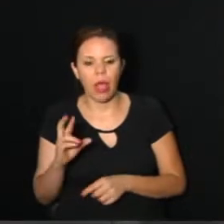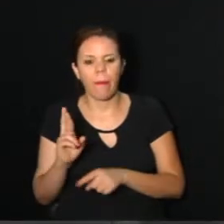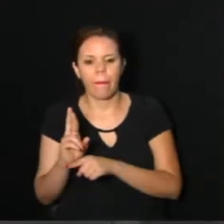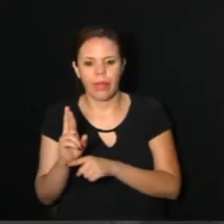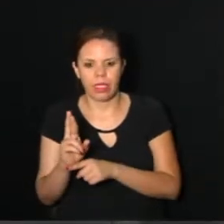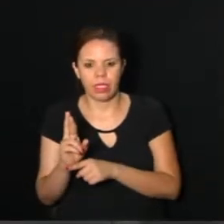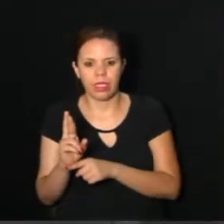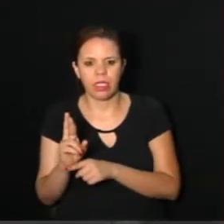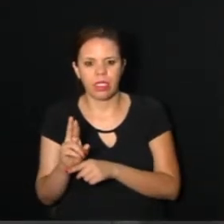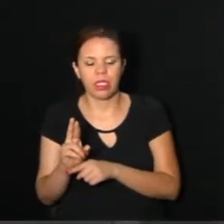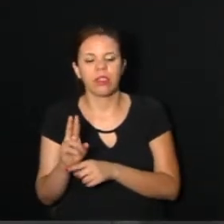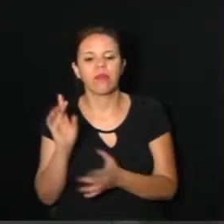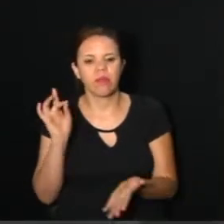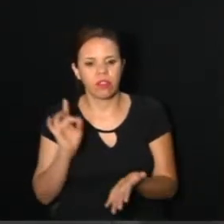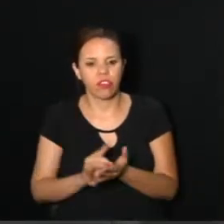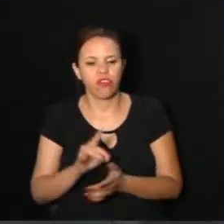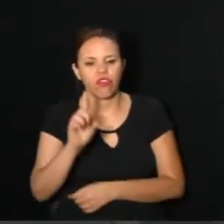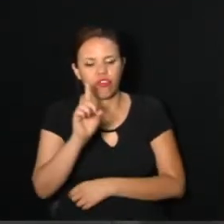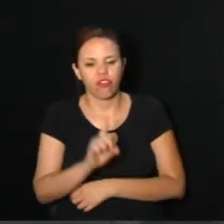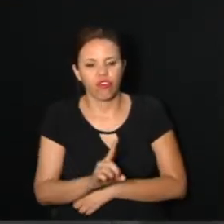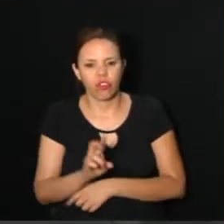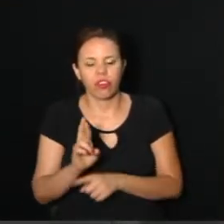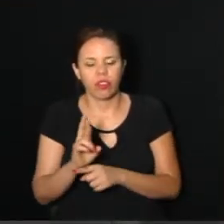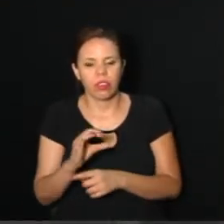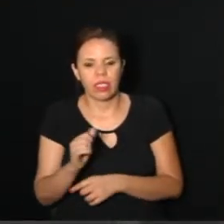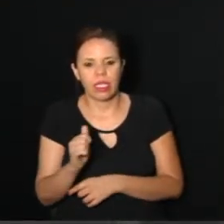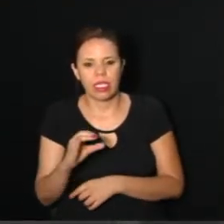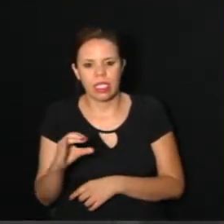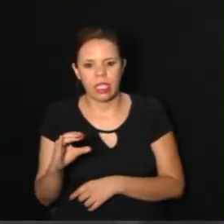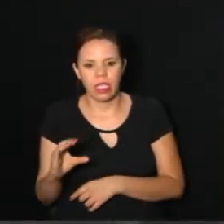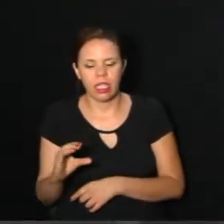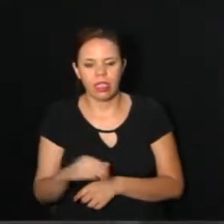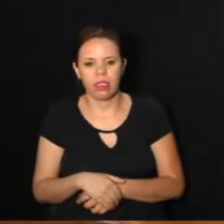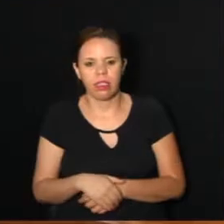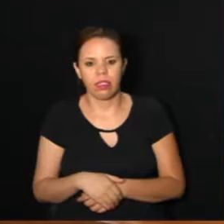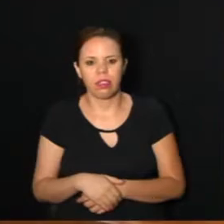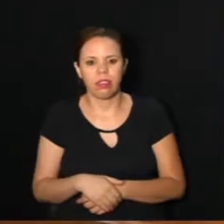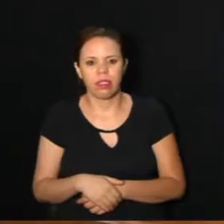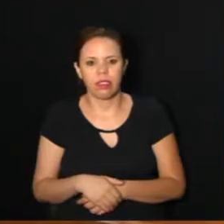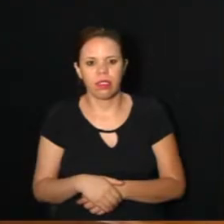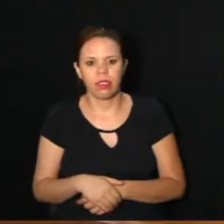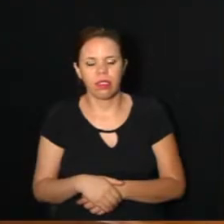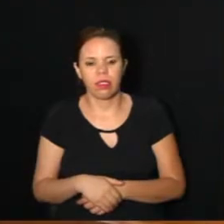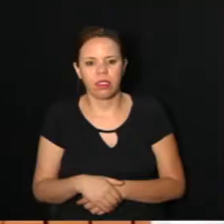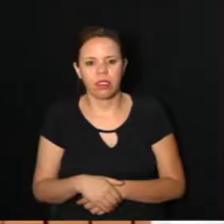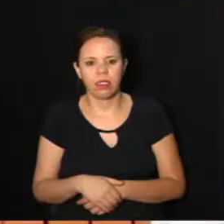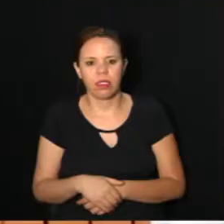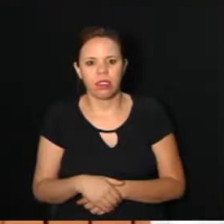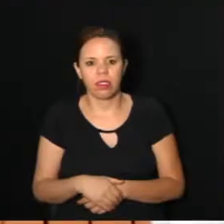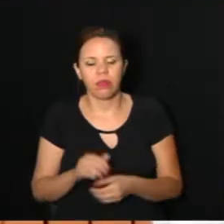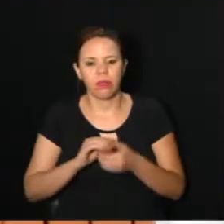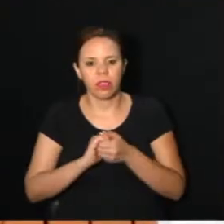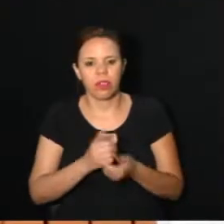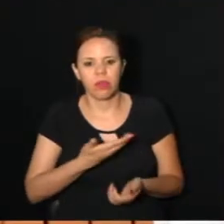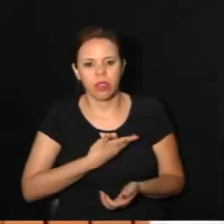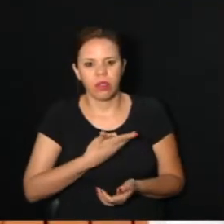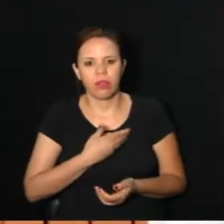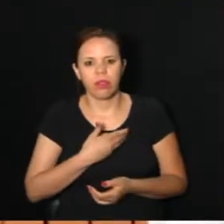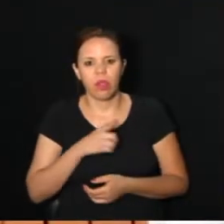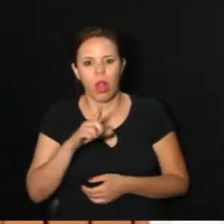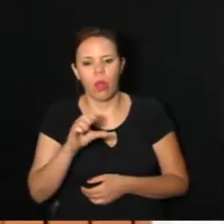representante, legítimo diretor representante da SIC. Então, estendo os cumprimentos. Quero, à distância aqui, cumprimentar meu amigo Luiz